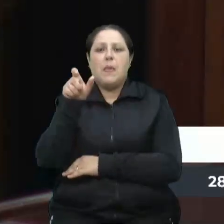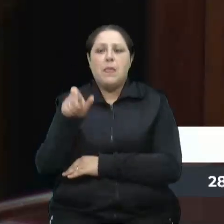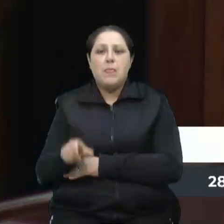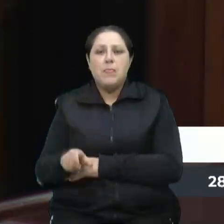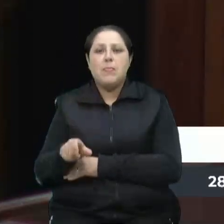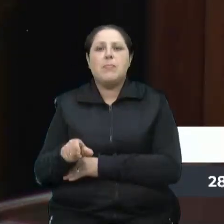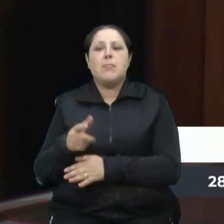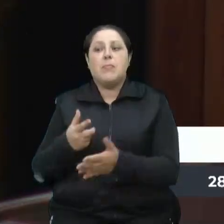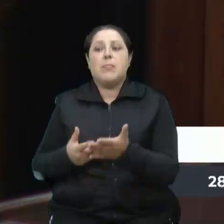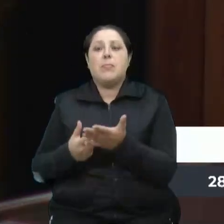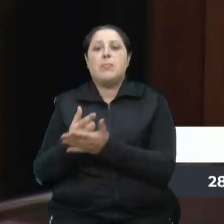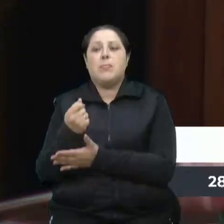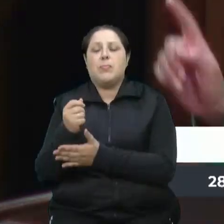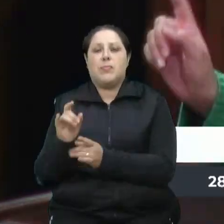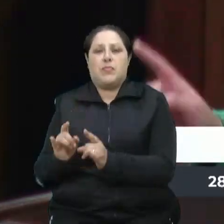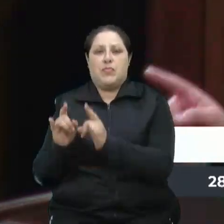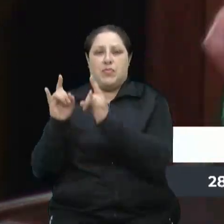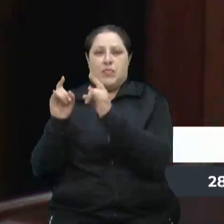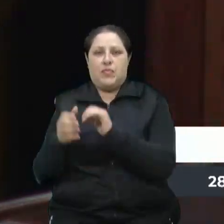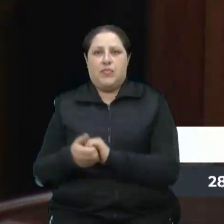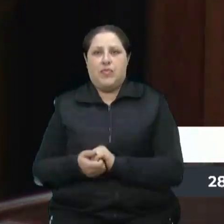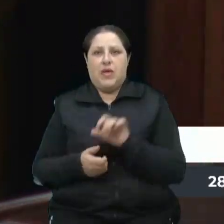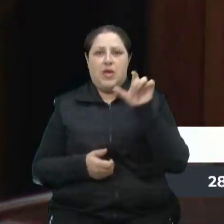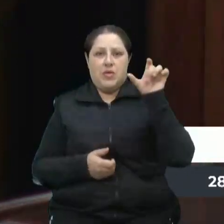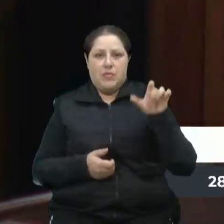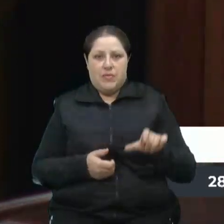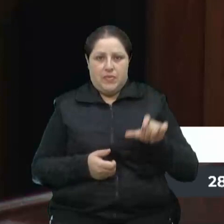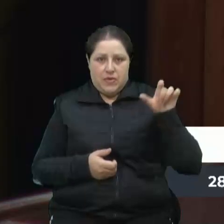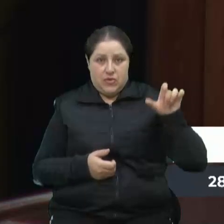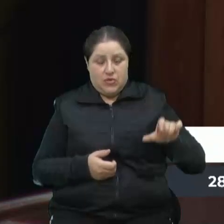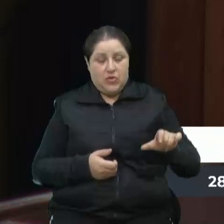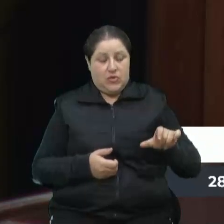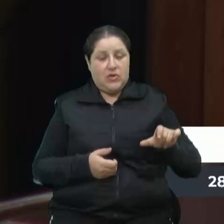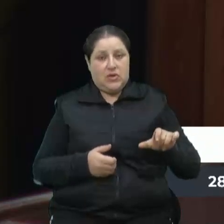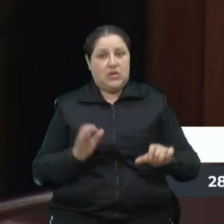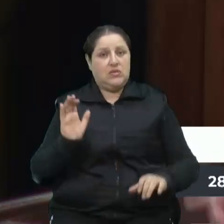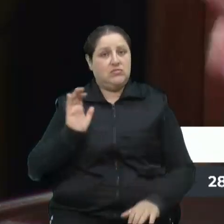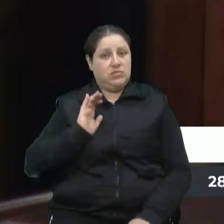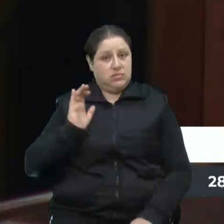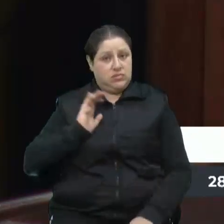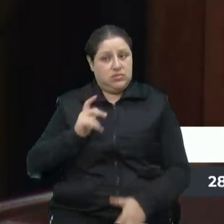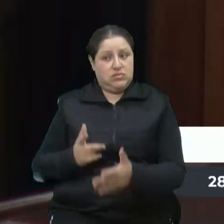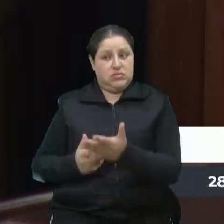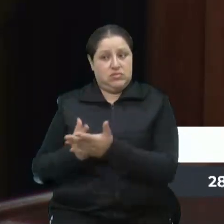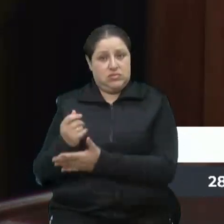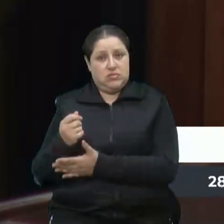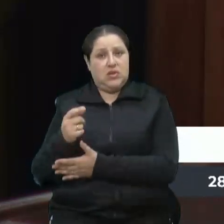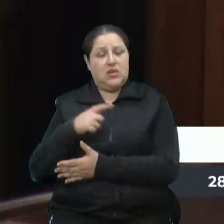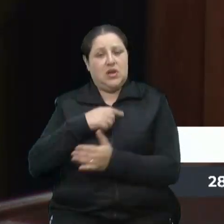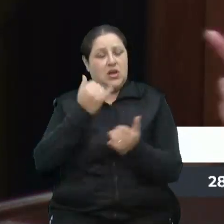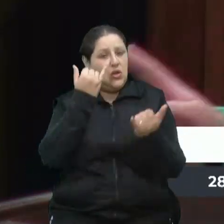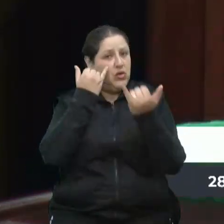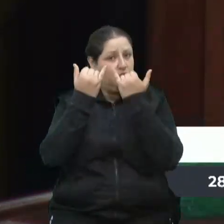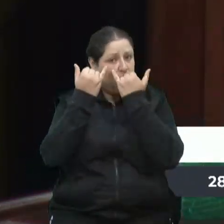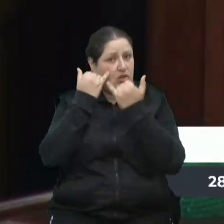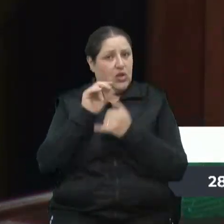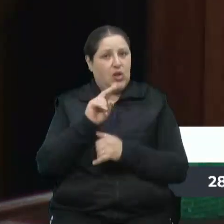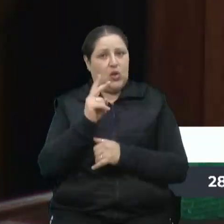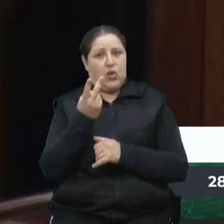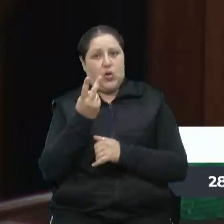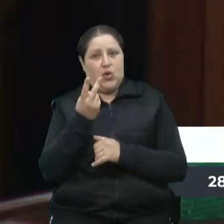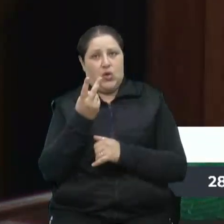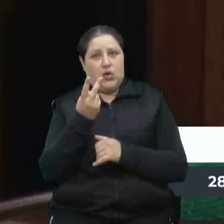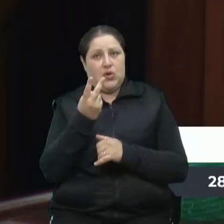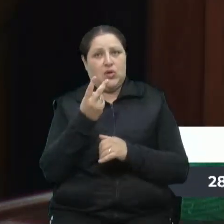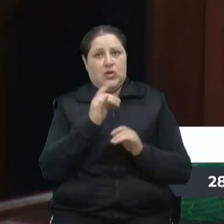adquirindo esses imóveis? Pessoas de alto poder aquisitivo. Tenho notícia de duas unidades,